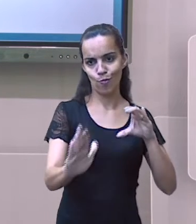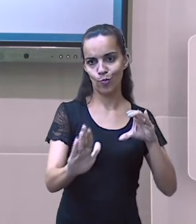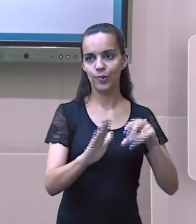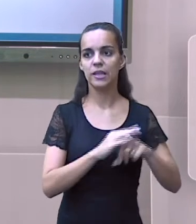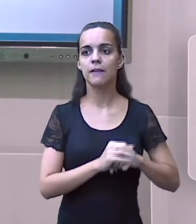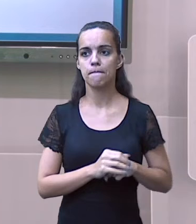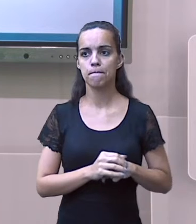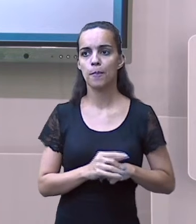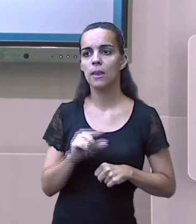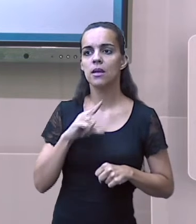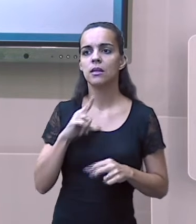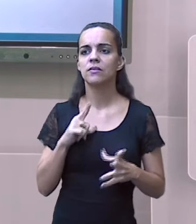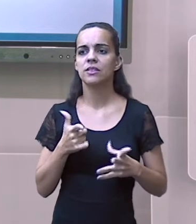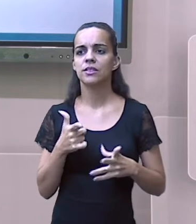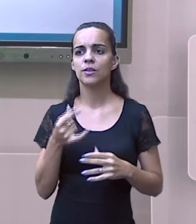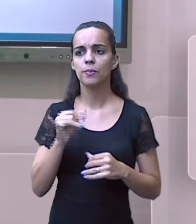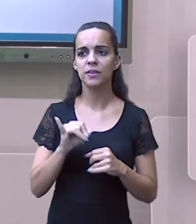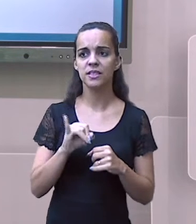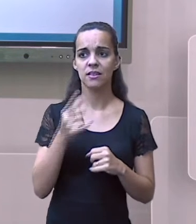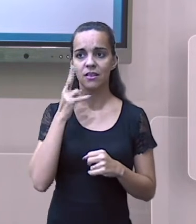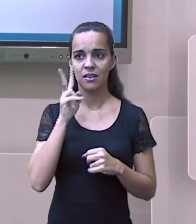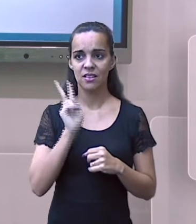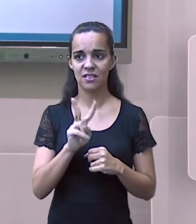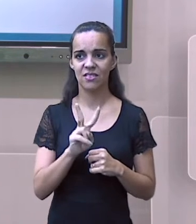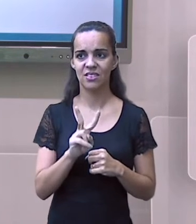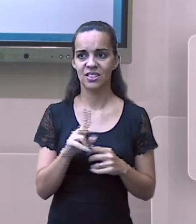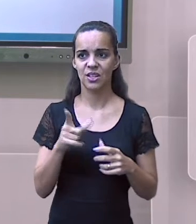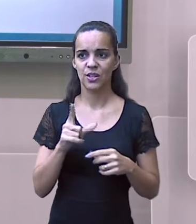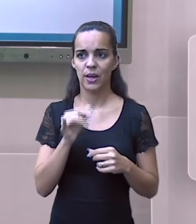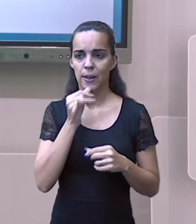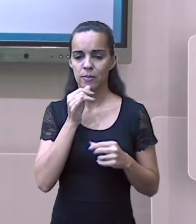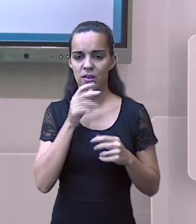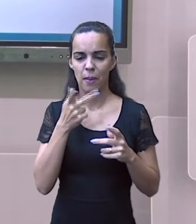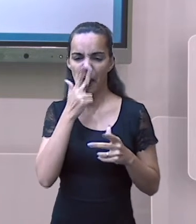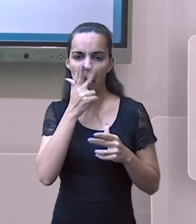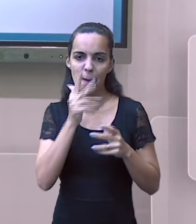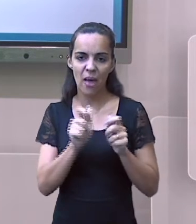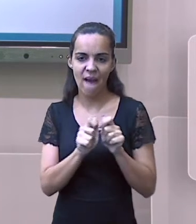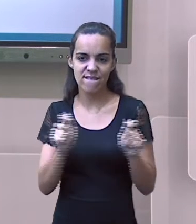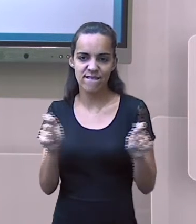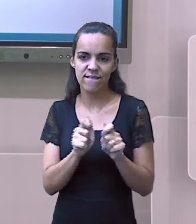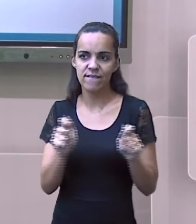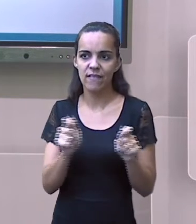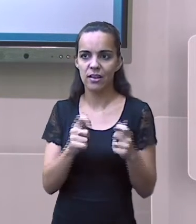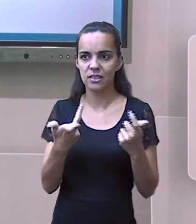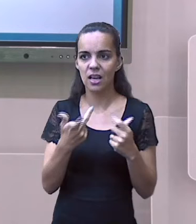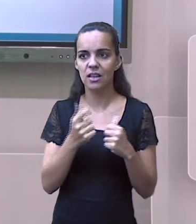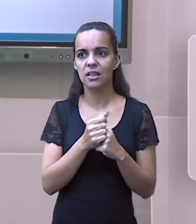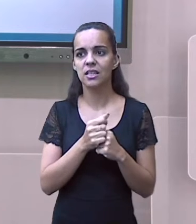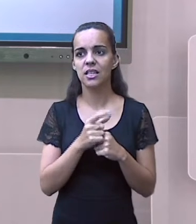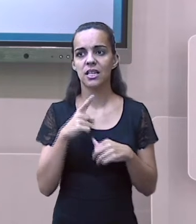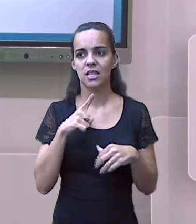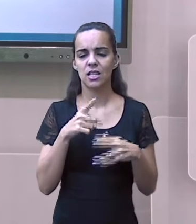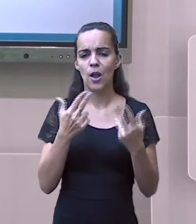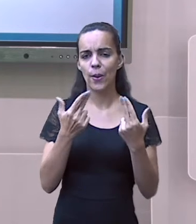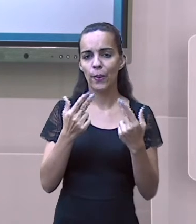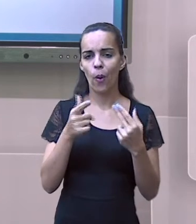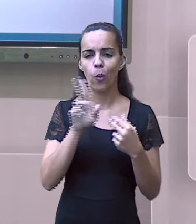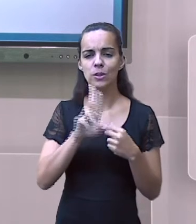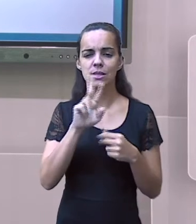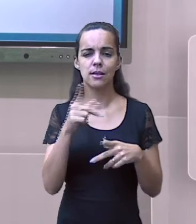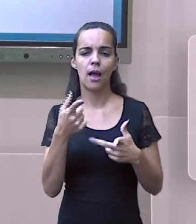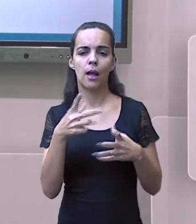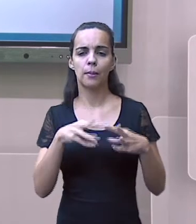Os calafetantes, eles são feitos de substâncias elásticas, Então, são as massas acrílicas,